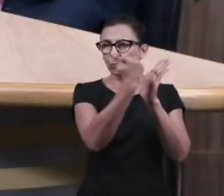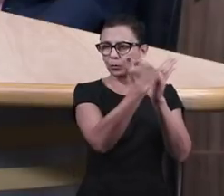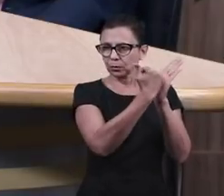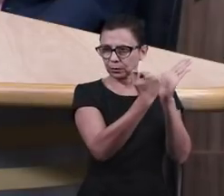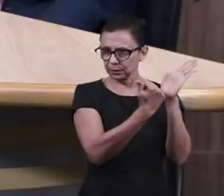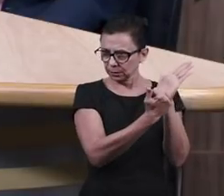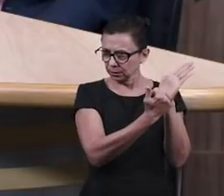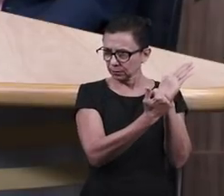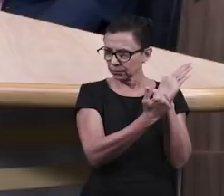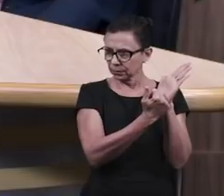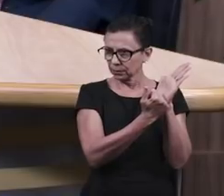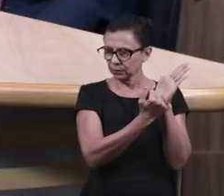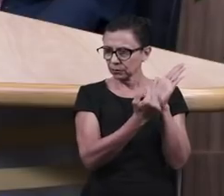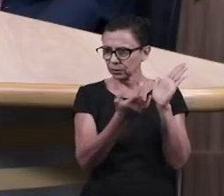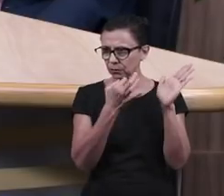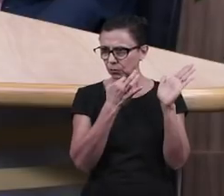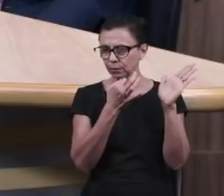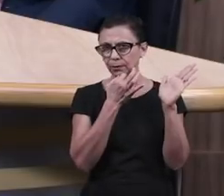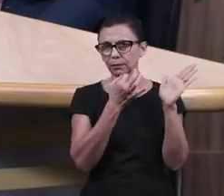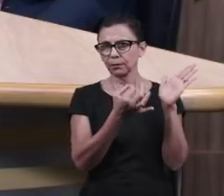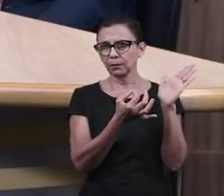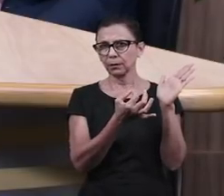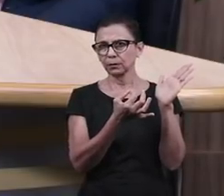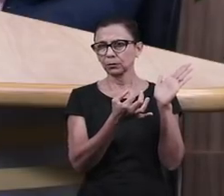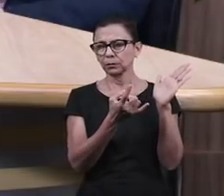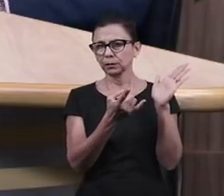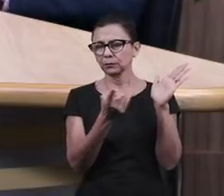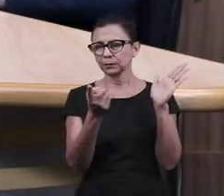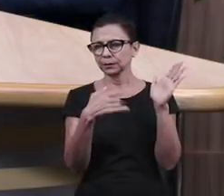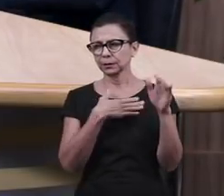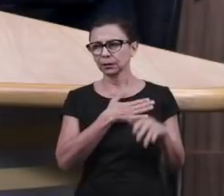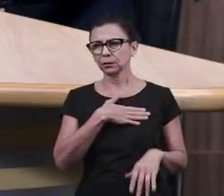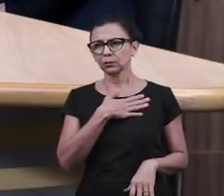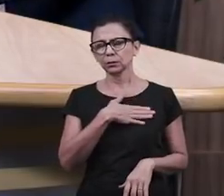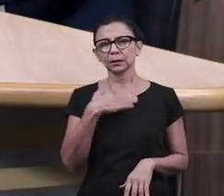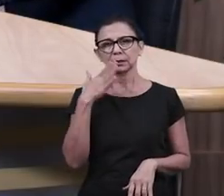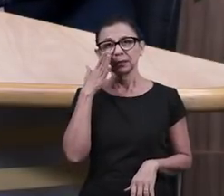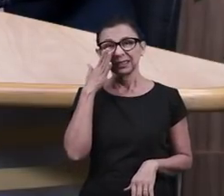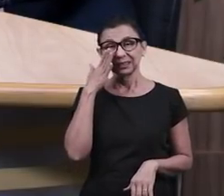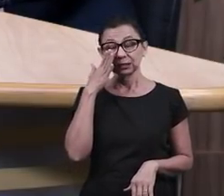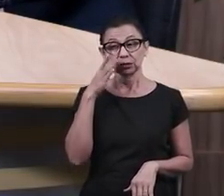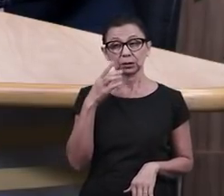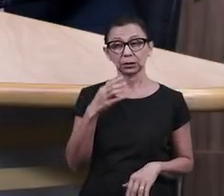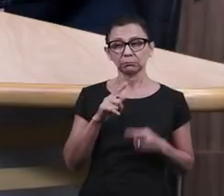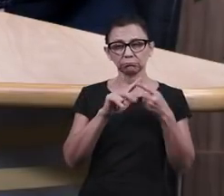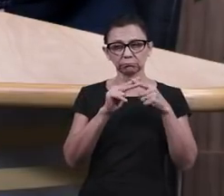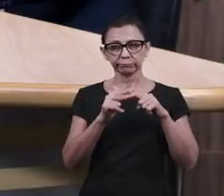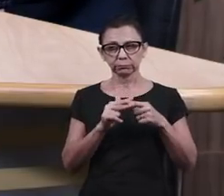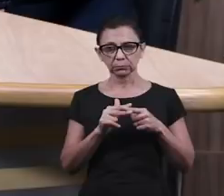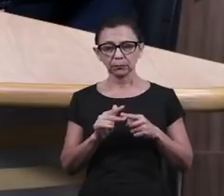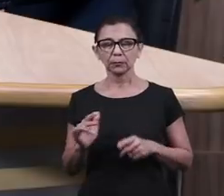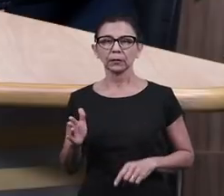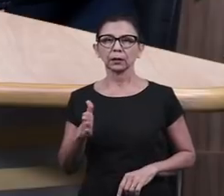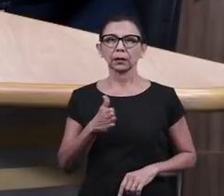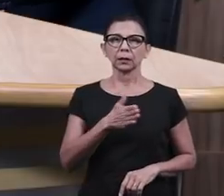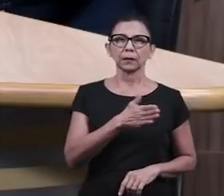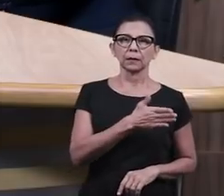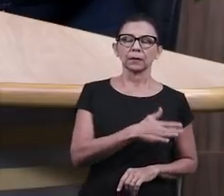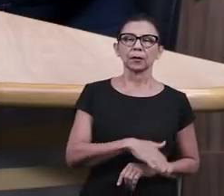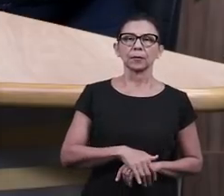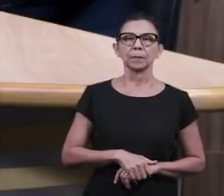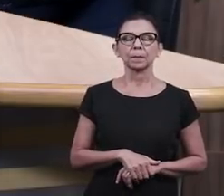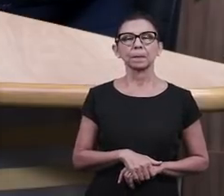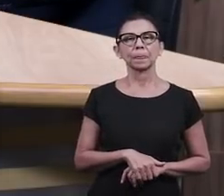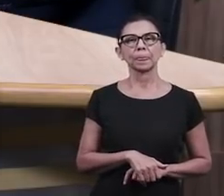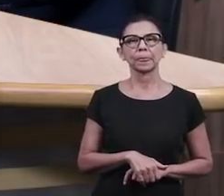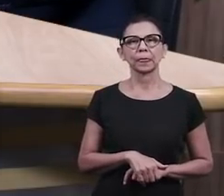programa Conversas Bíblicas, que você gostaria de ressaltar aqui. Não, em relação ao Ministério da